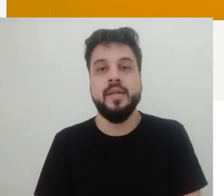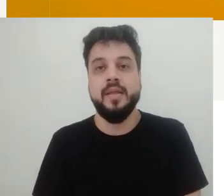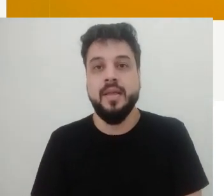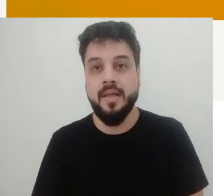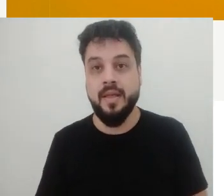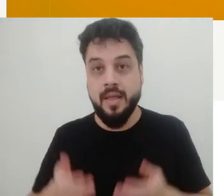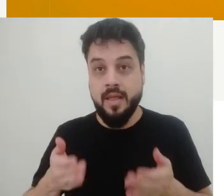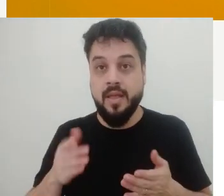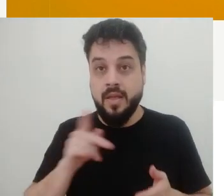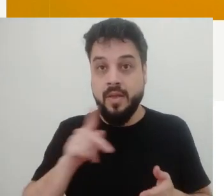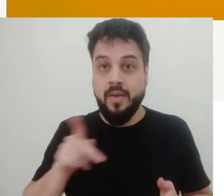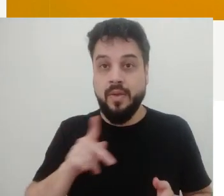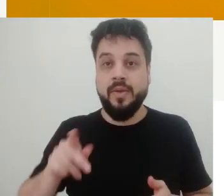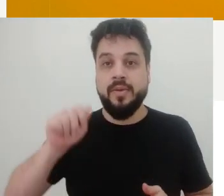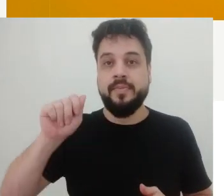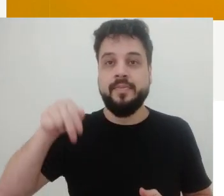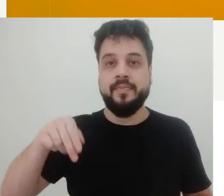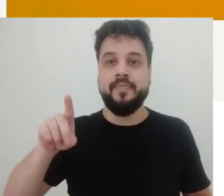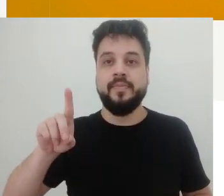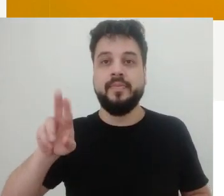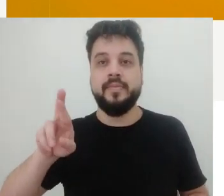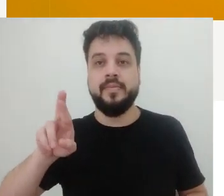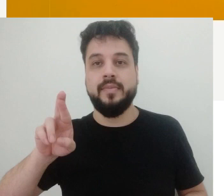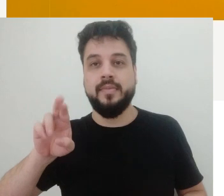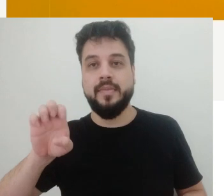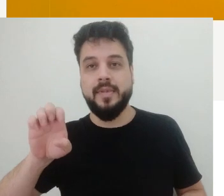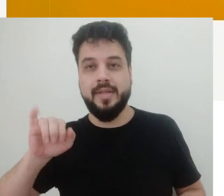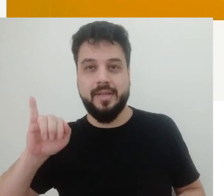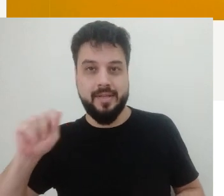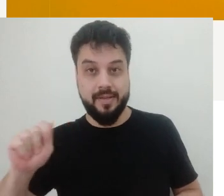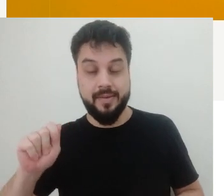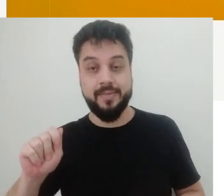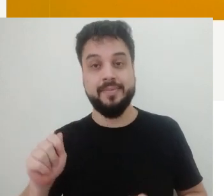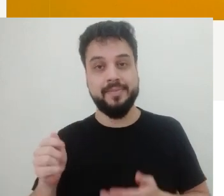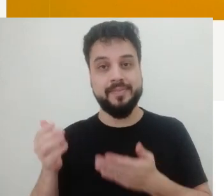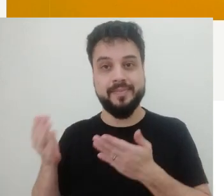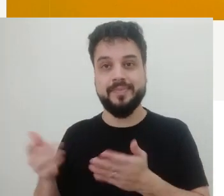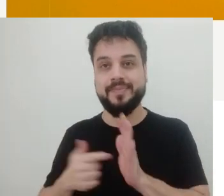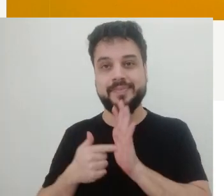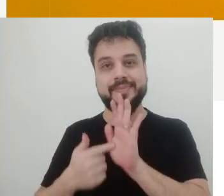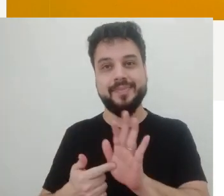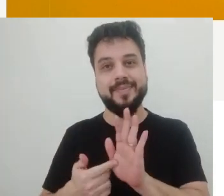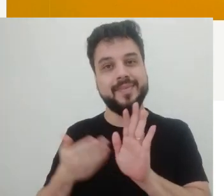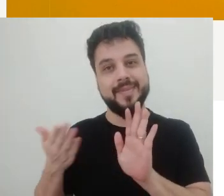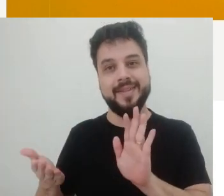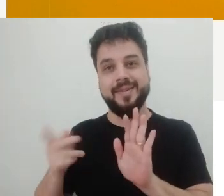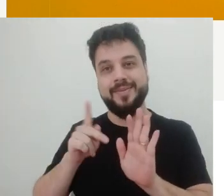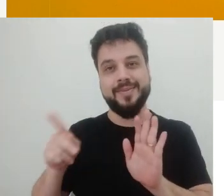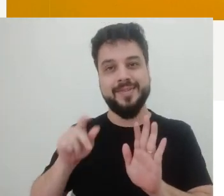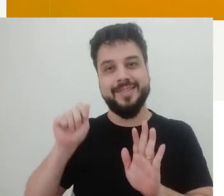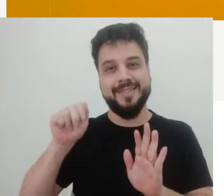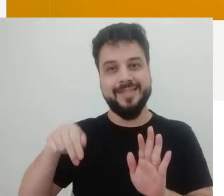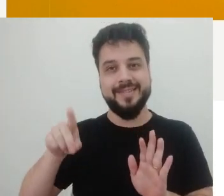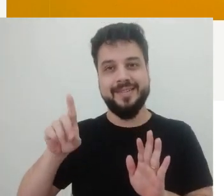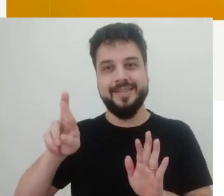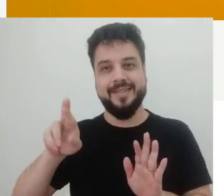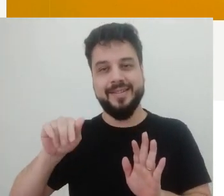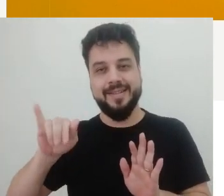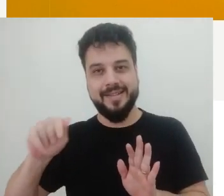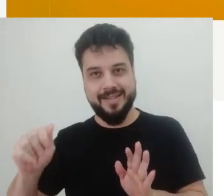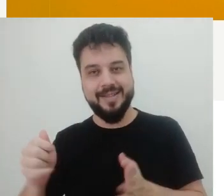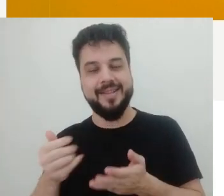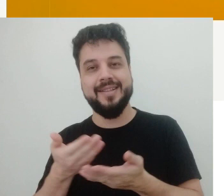entre nós, mas como isso vai para o YouTube, vamos apresentar o professor Andréia, professor da Universidade Federal da